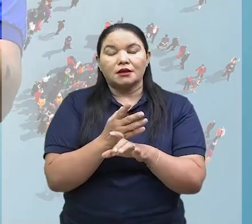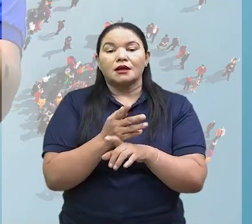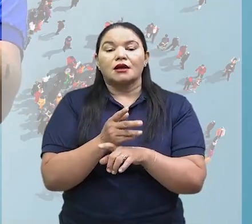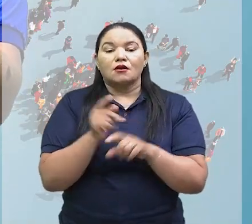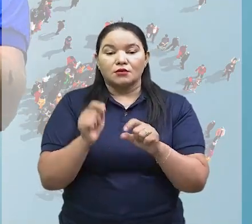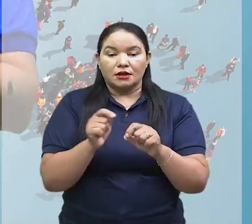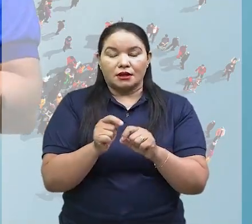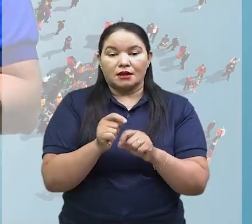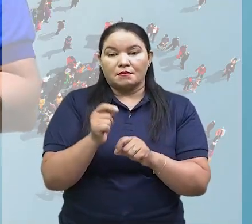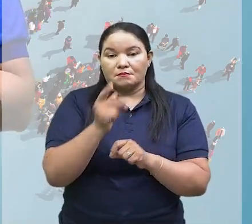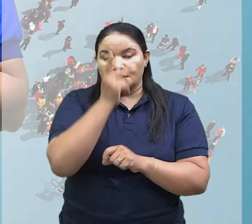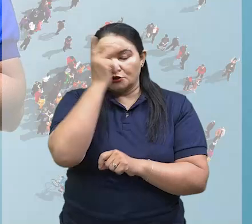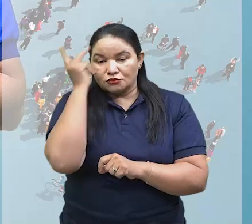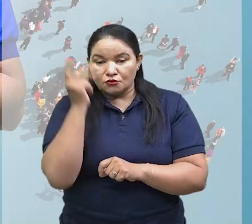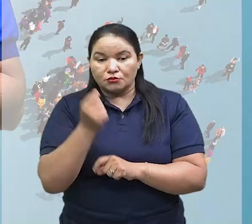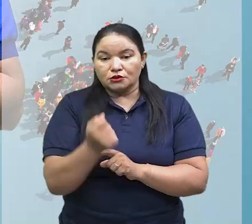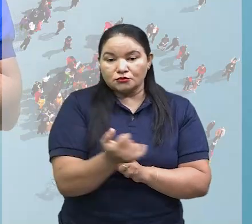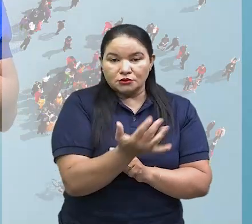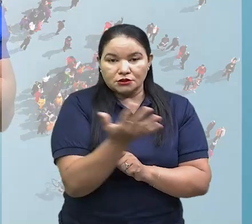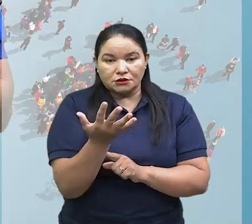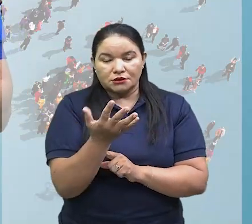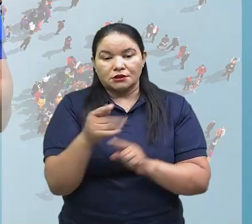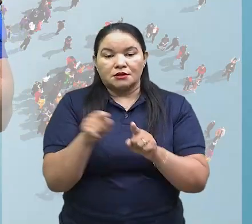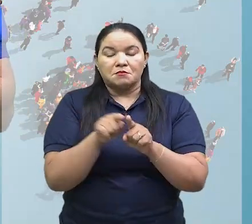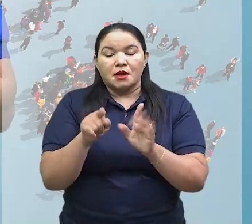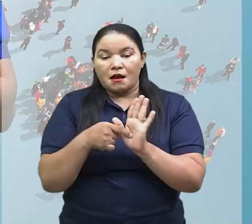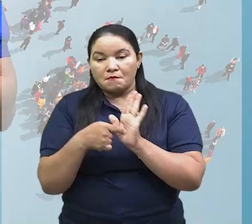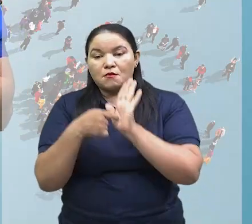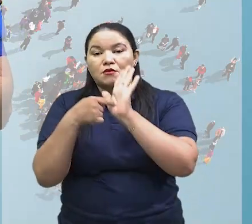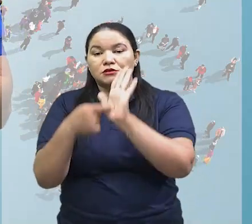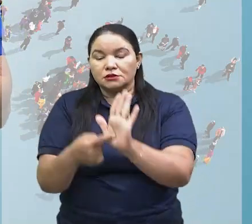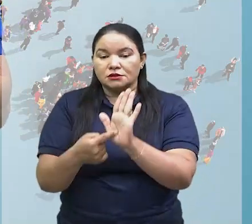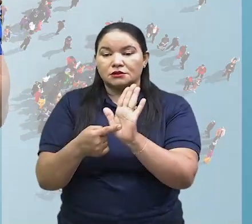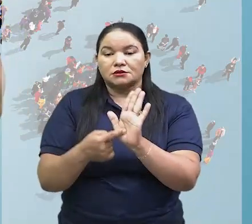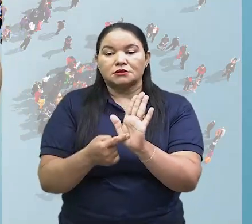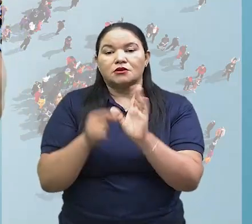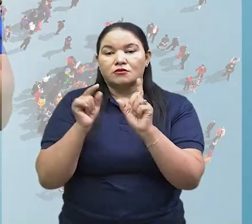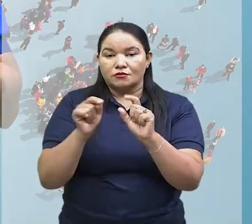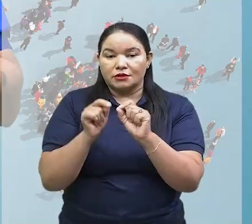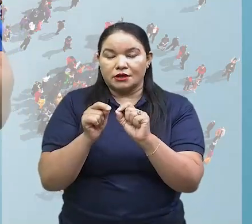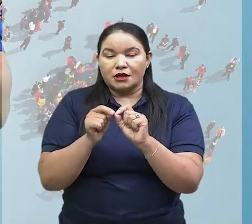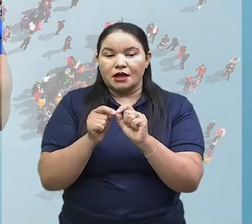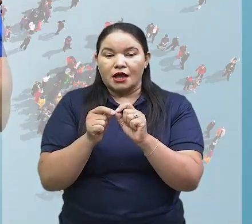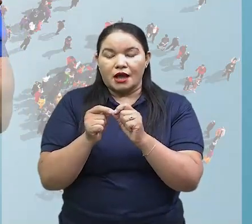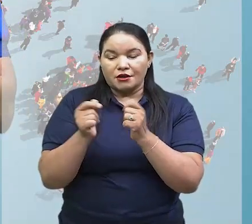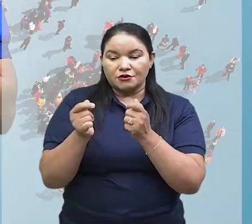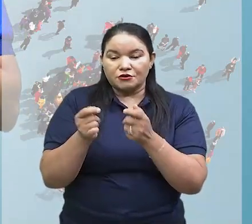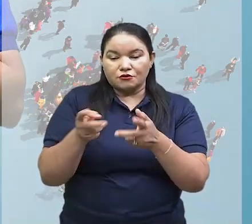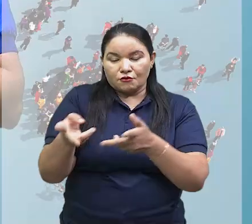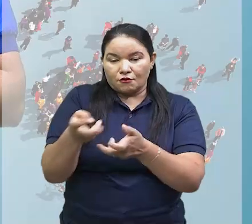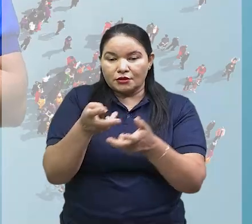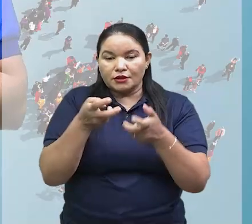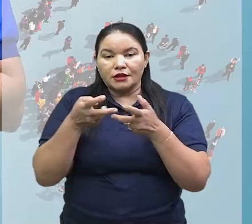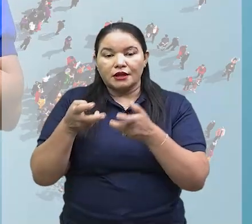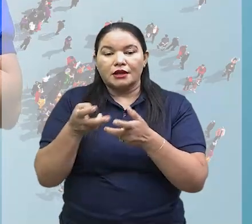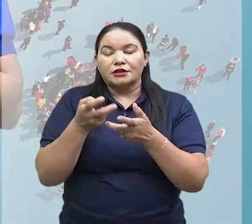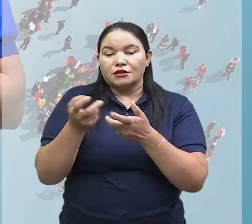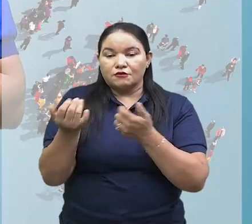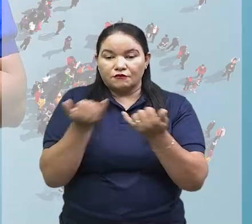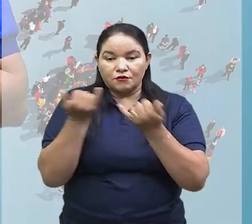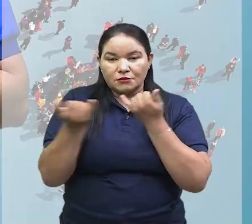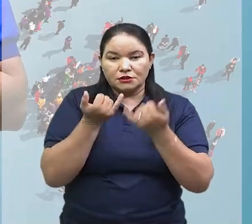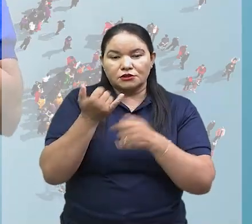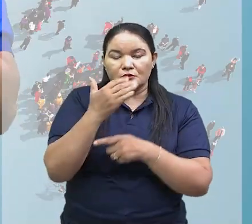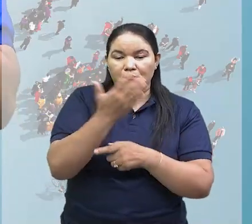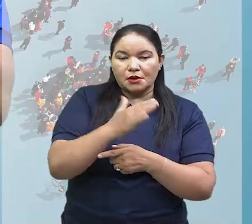ali preciso, diferente de uma amostragem, onde a amostragem é realmente uma amostra ali, uma média